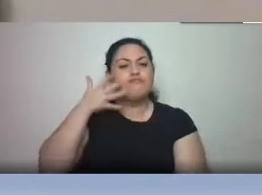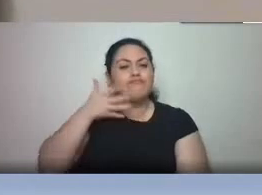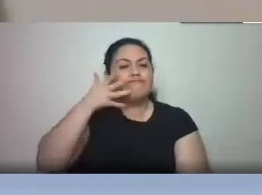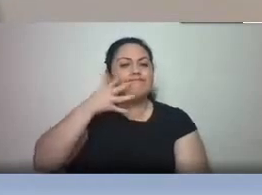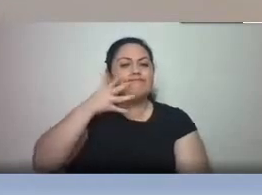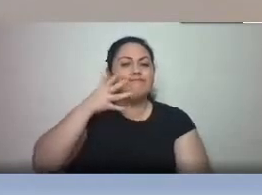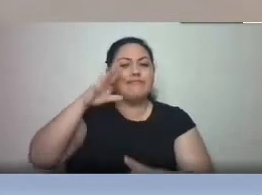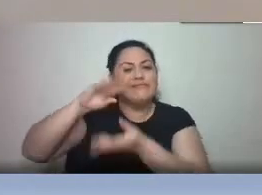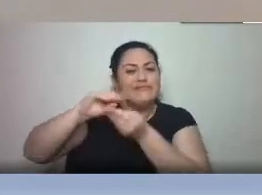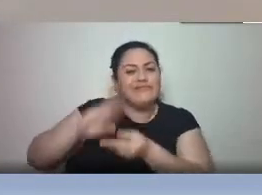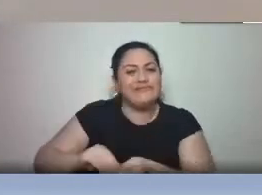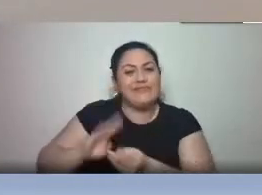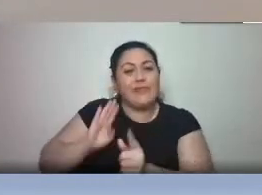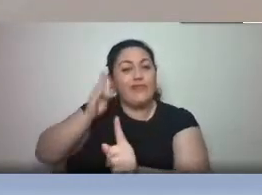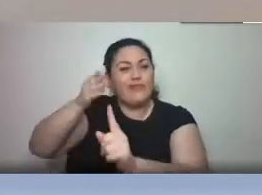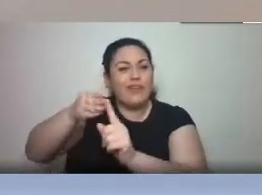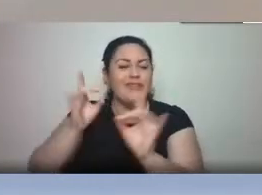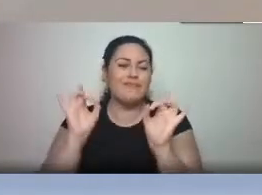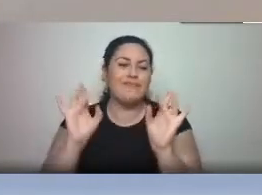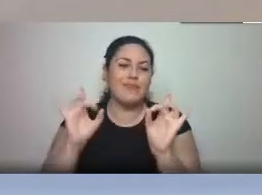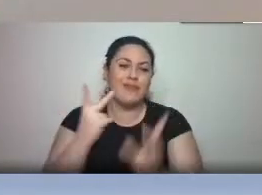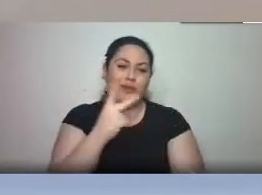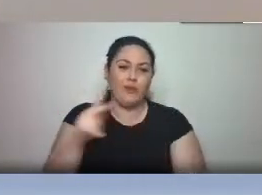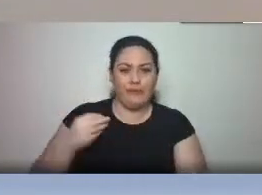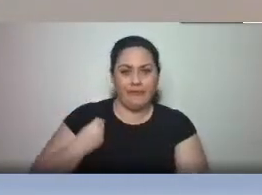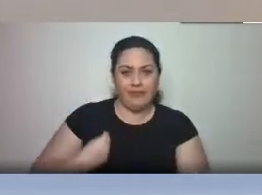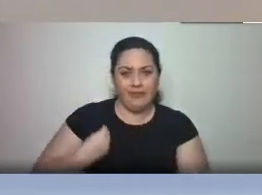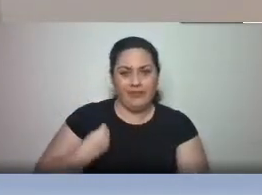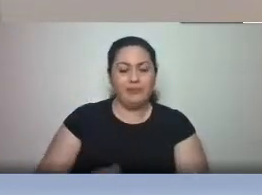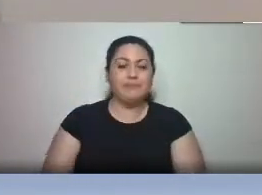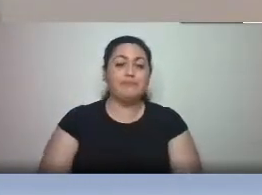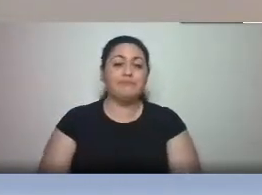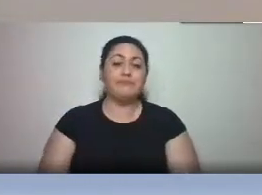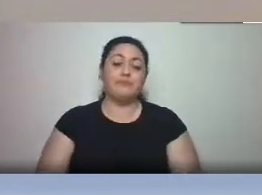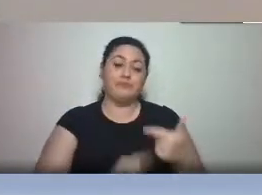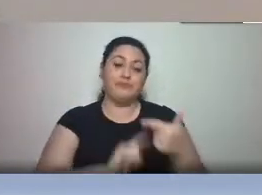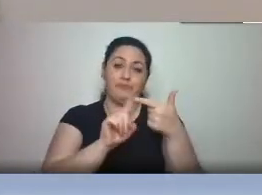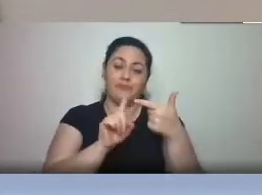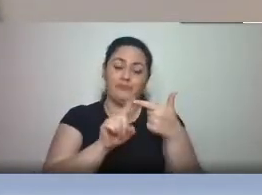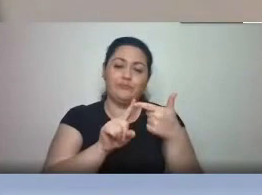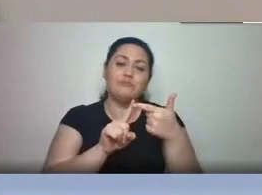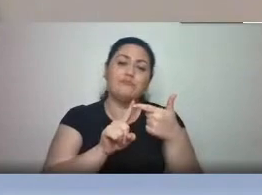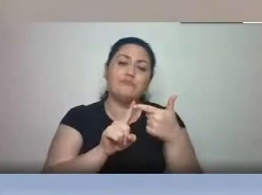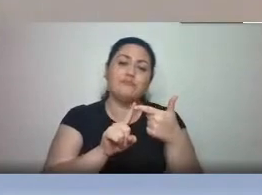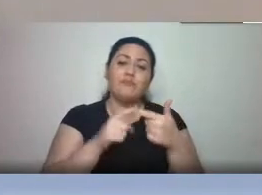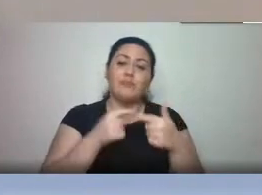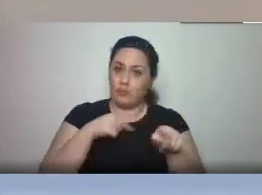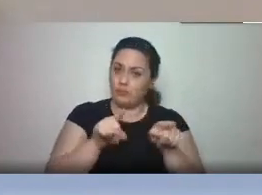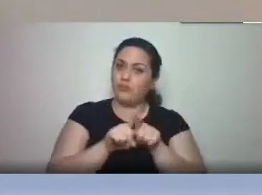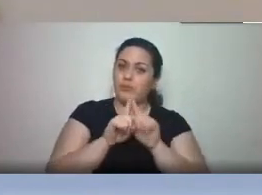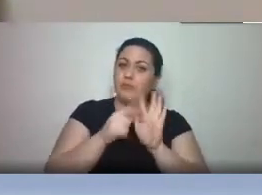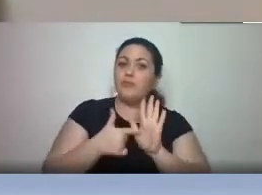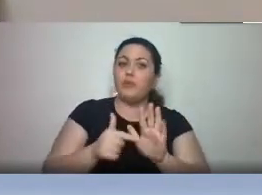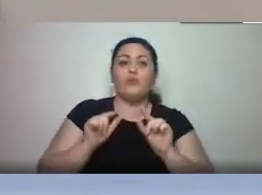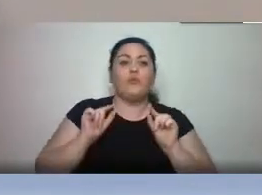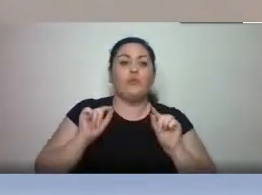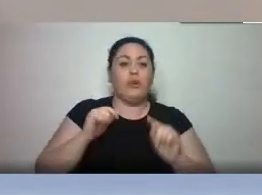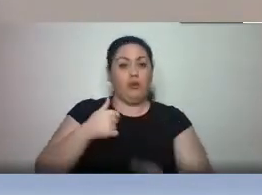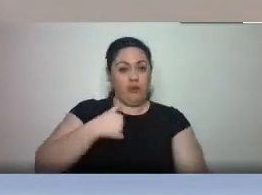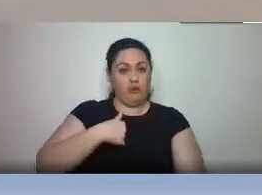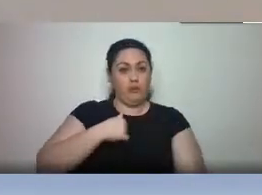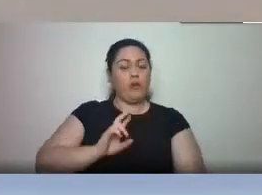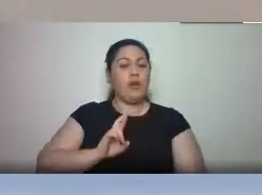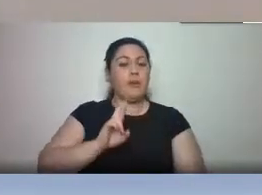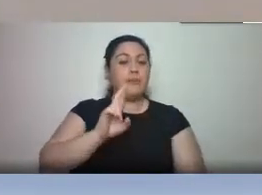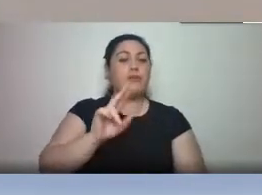tão especial e singular da vida de vocês. Em segundo lugar, eu saliento que aqui também eu represento uma